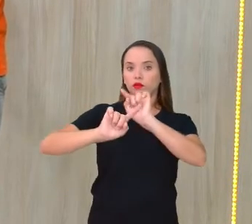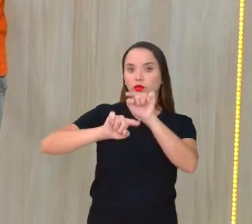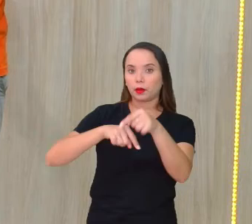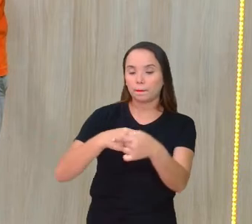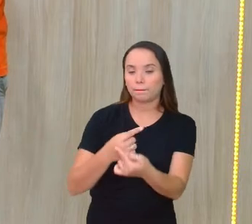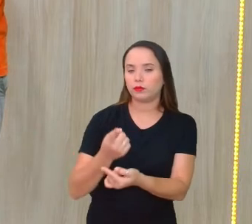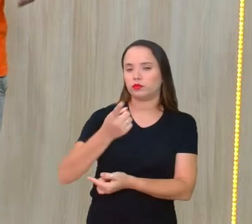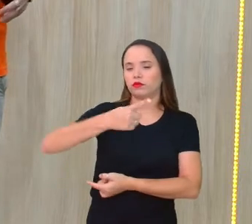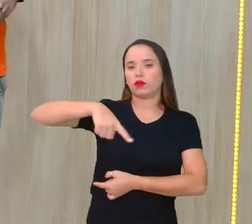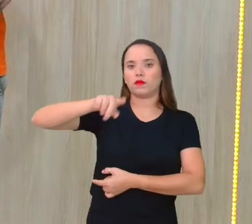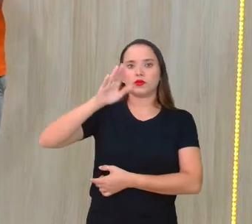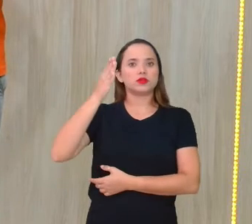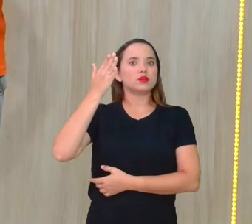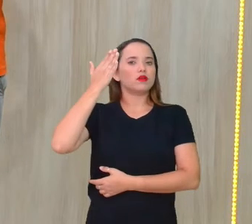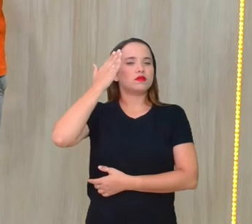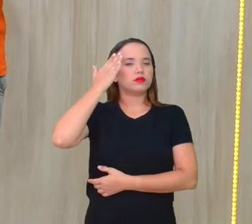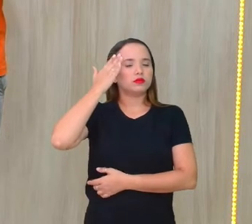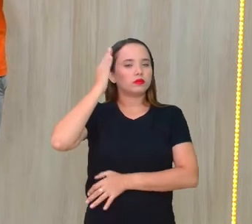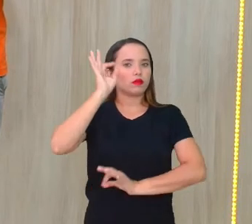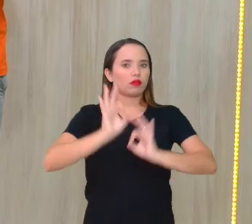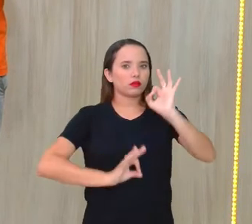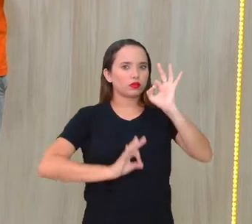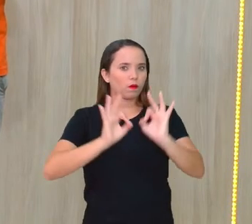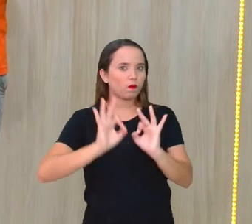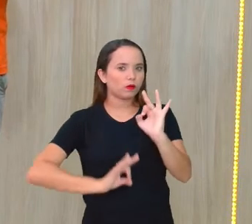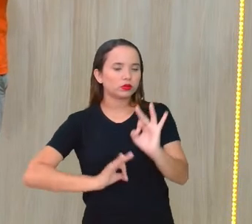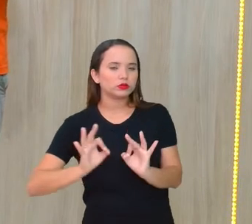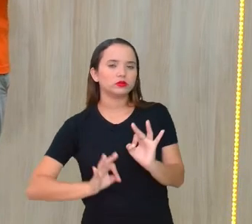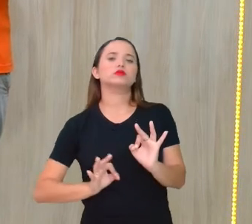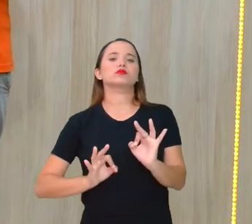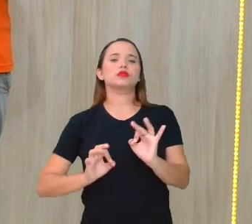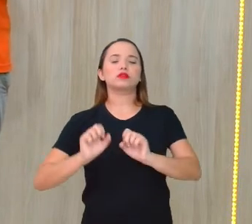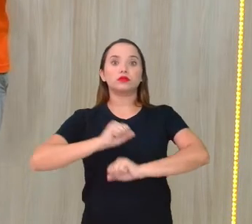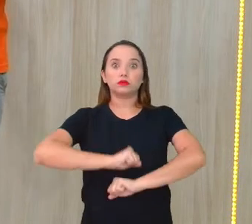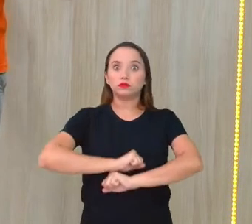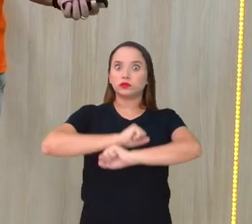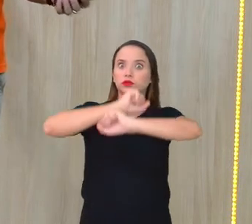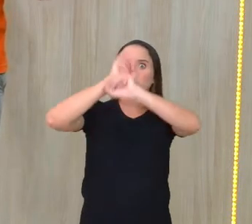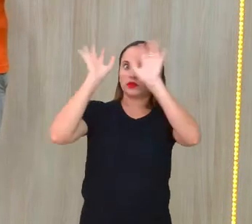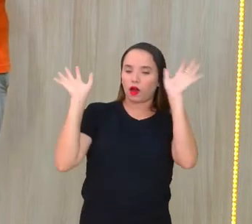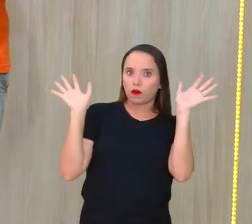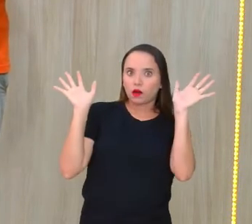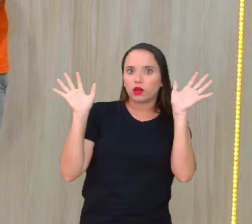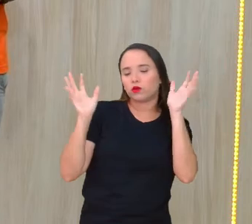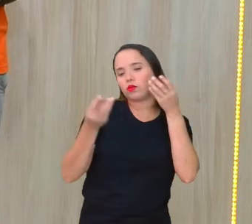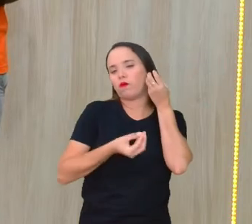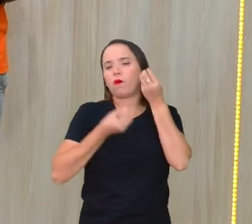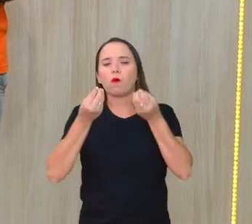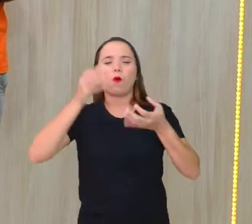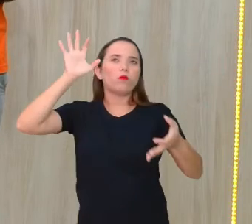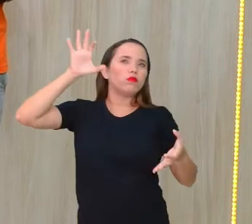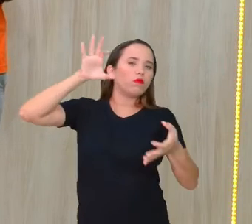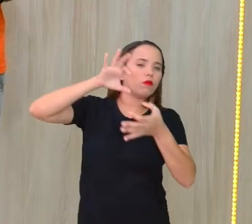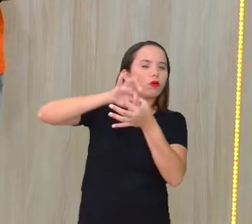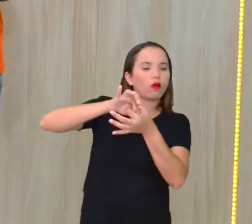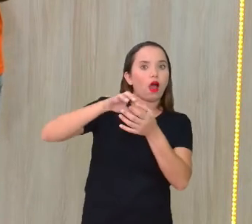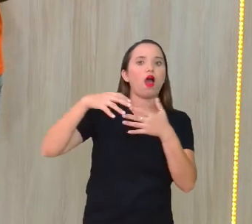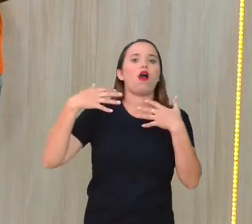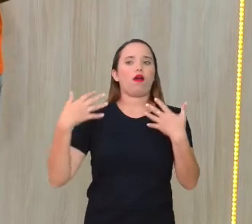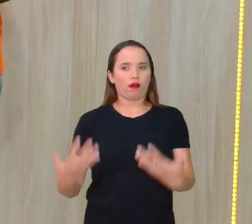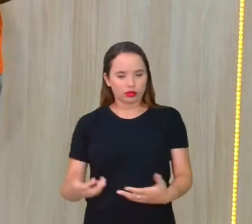você ter bem essa organização, entender bem a relação do que com o que, aí sim você pode